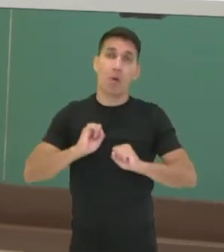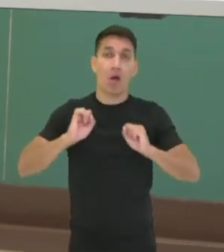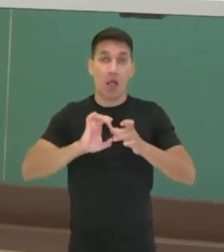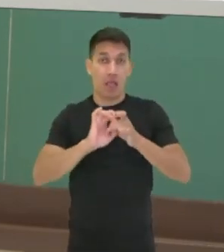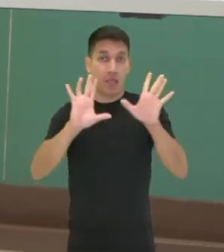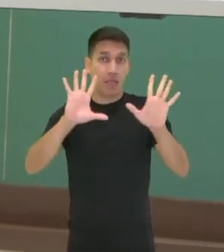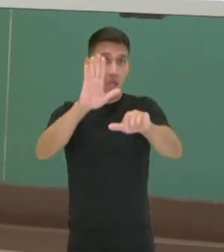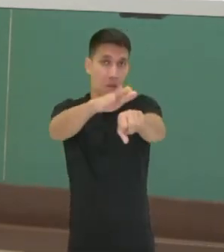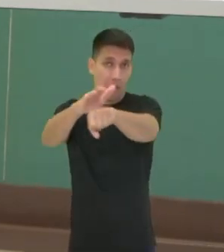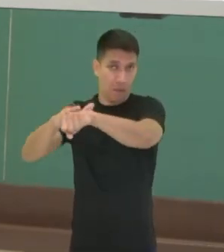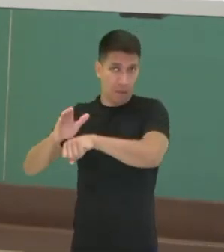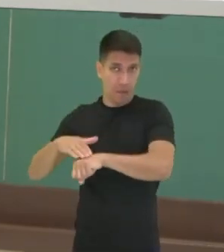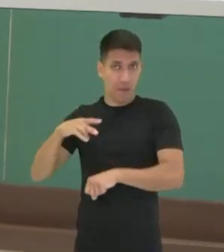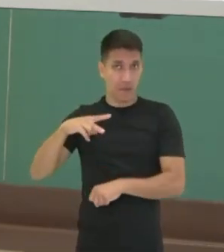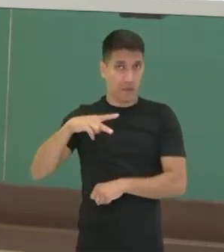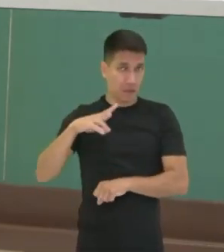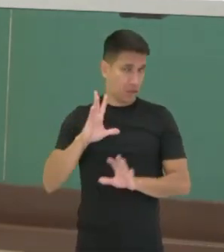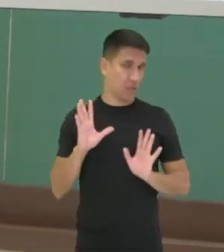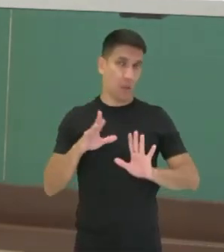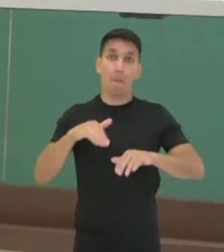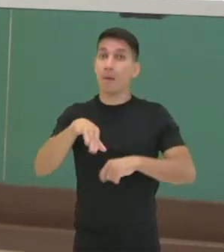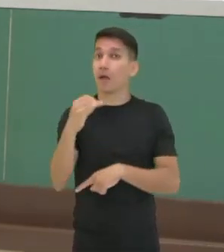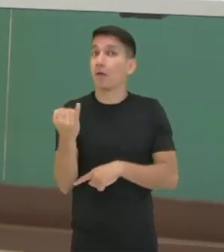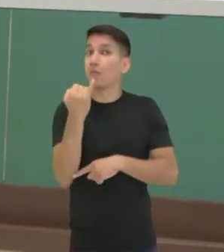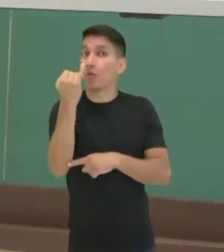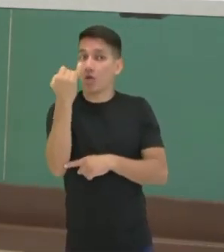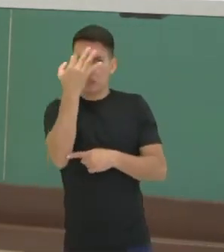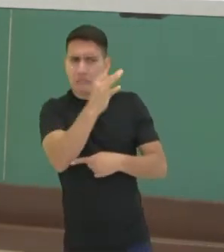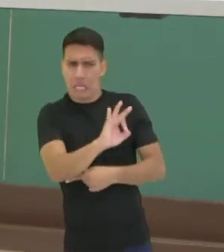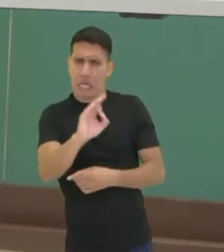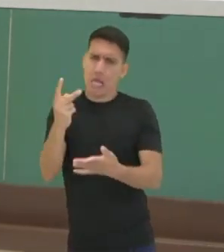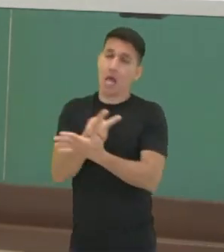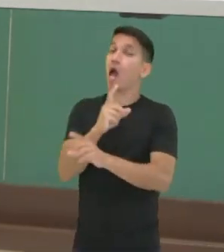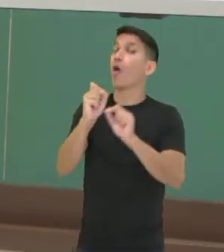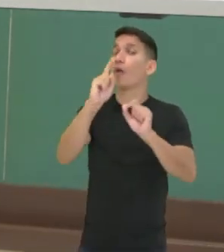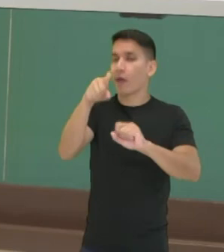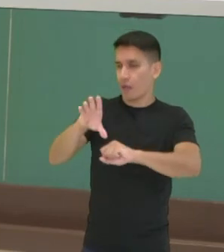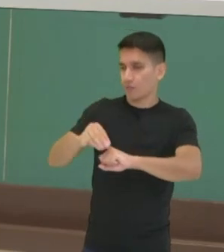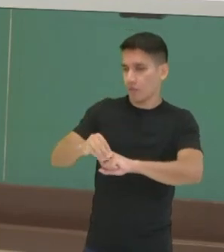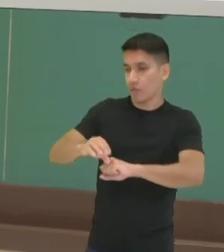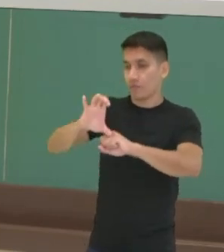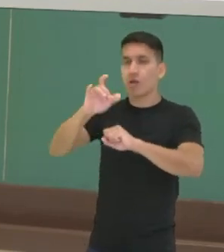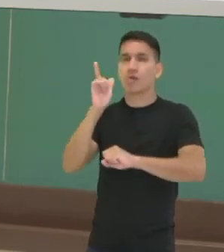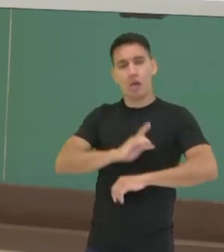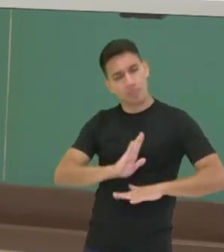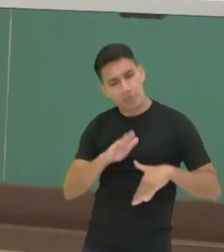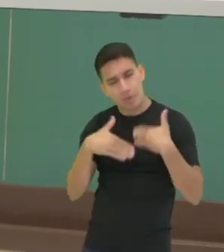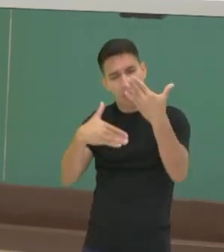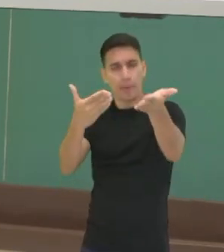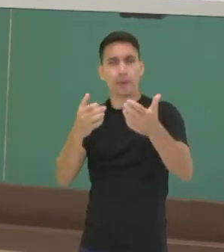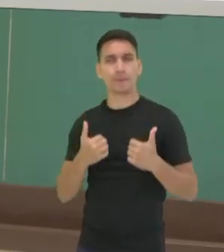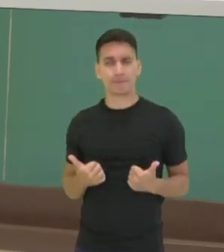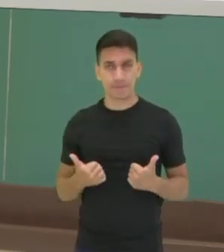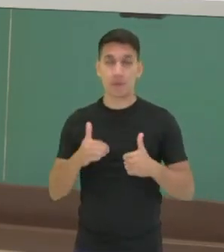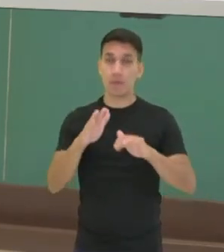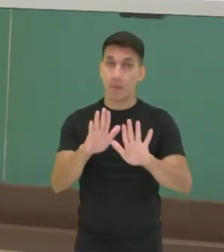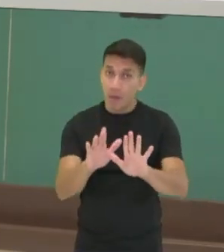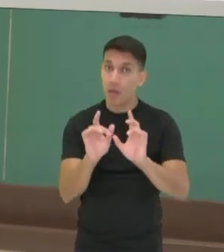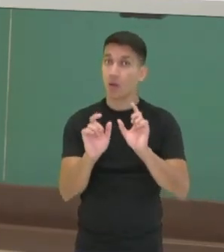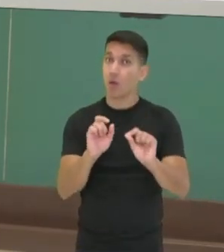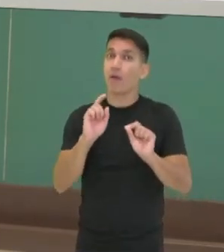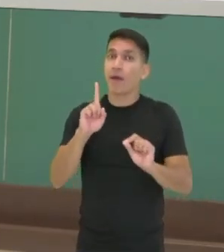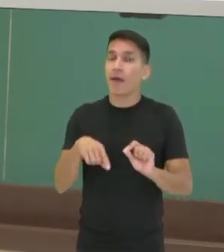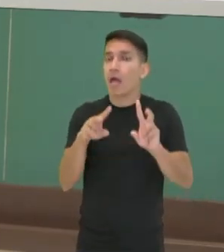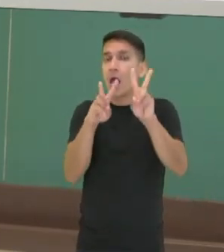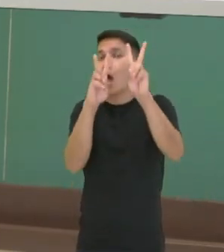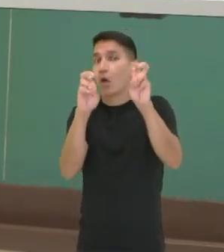sua maneira, como eu sempre digo, mais importante do que acertar ou errar é o conhecimento que você desenvolve no processo. Mas é uma